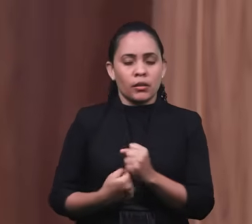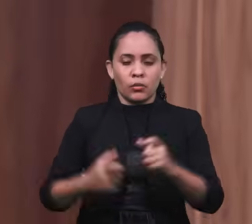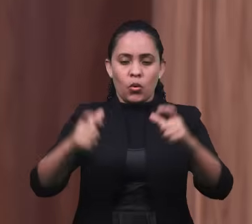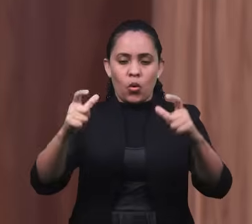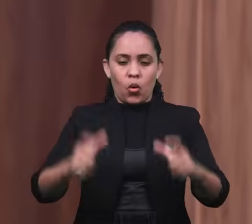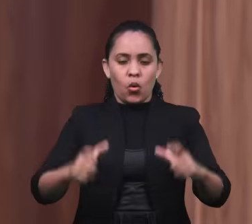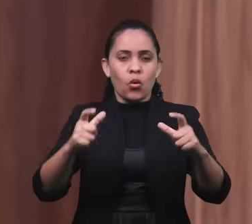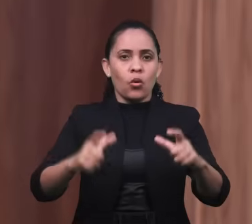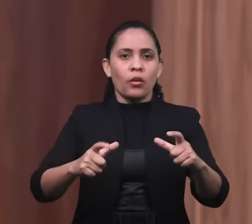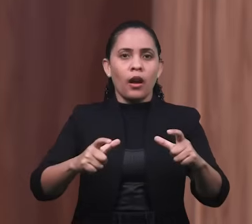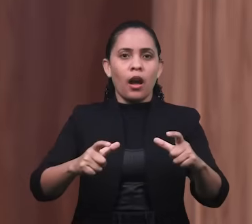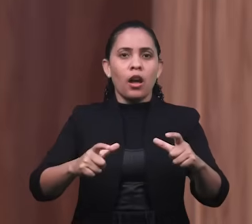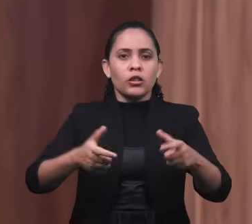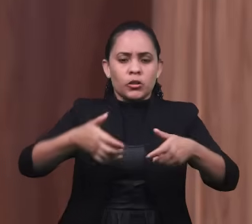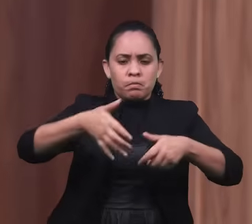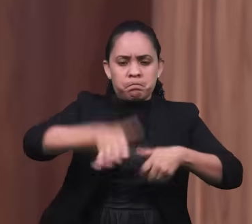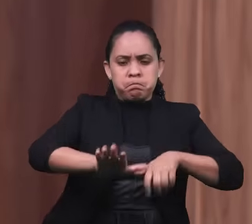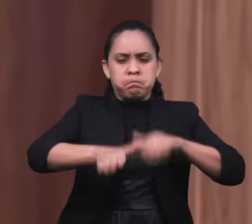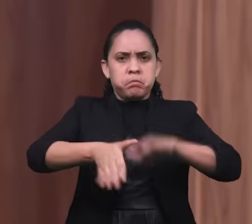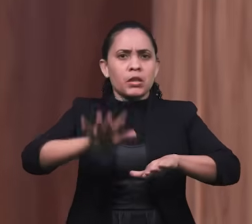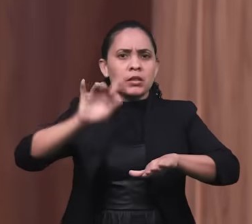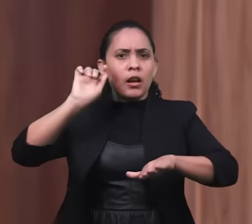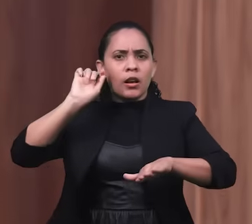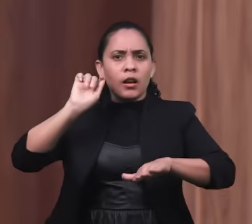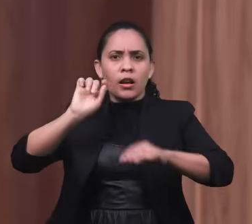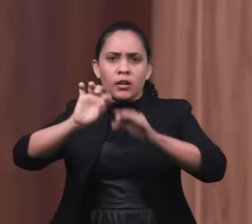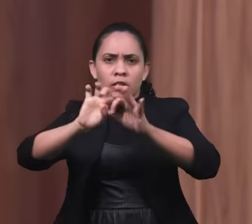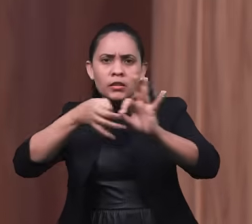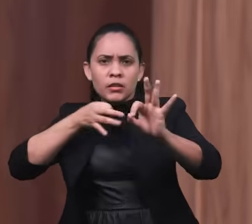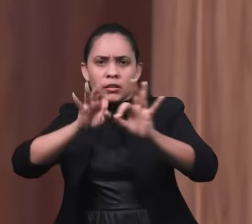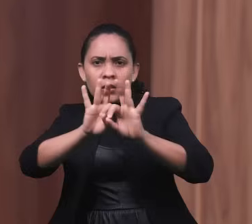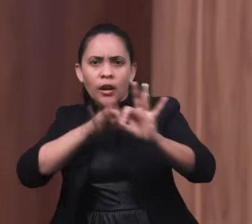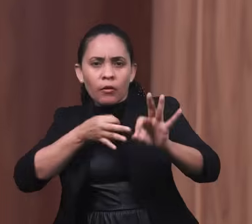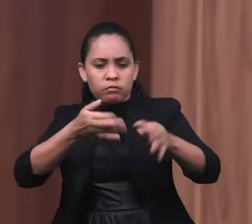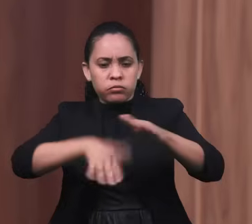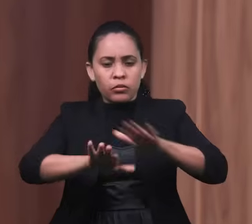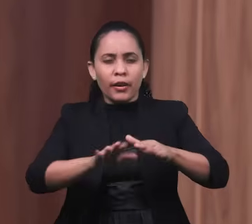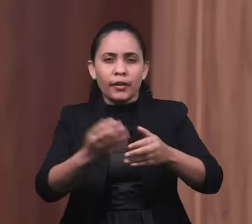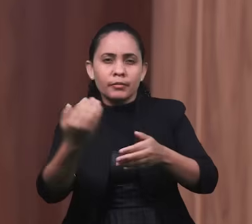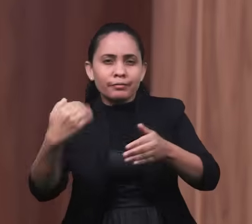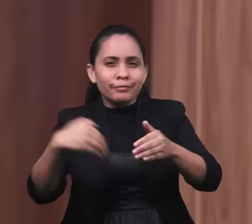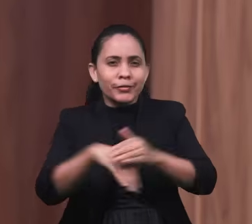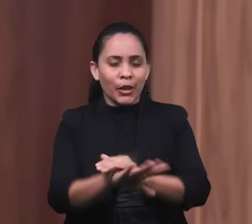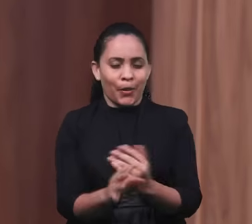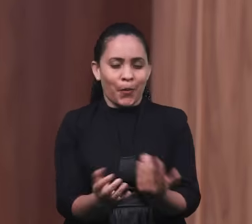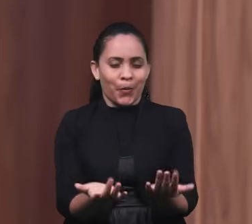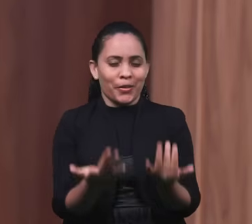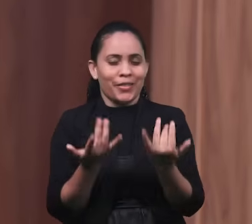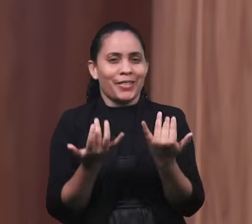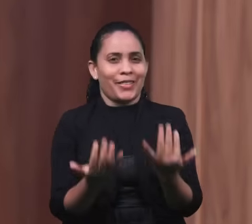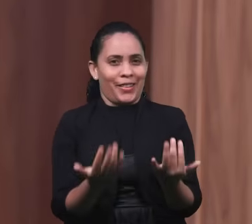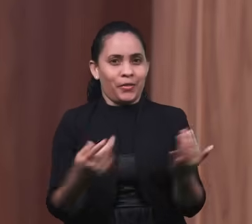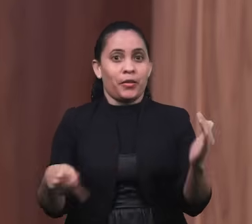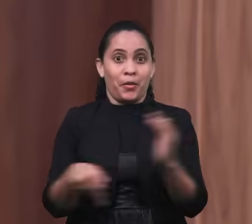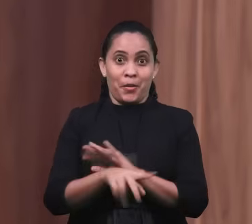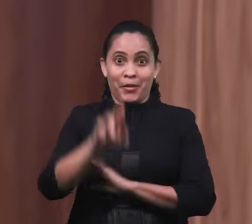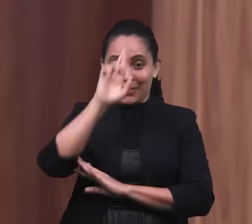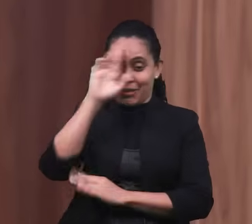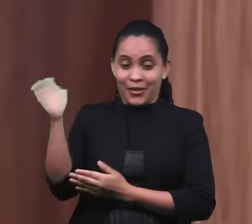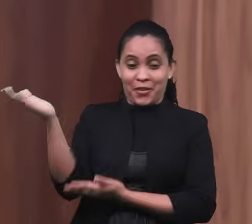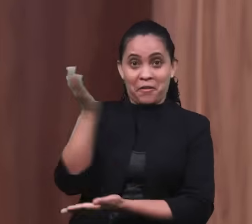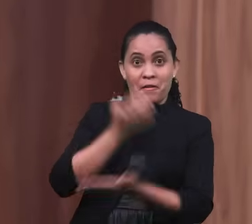um segredo. E aquilo ali, ele foi defender o alimento verdadeiro que vem da parte de Deus e que